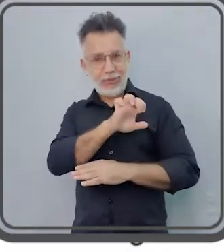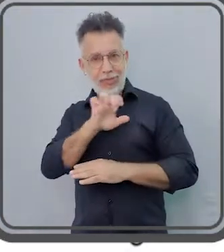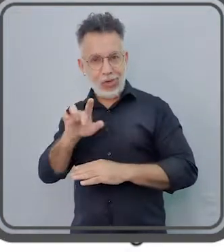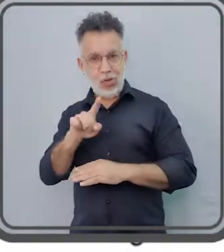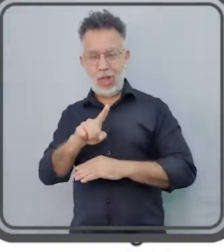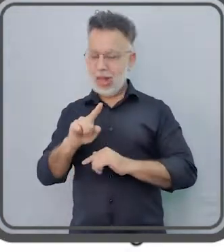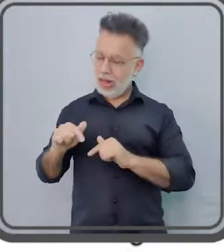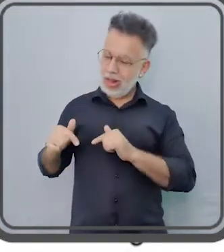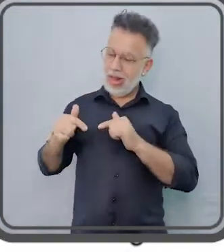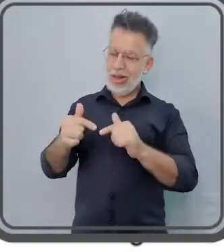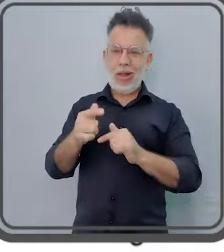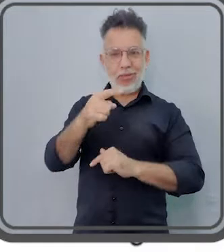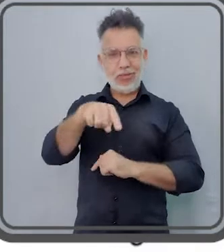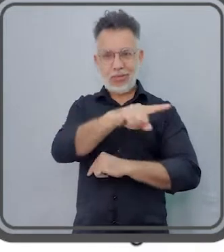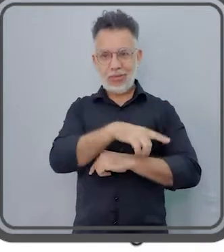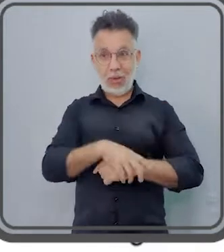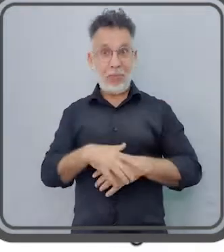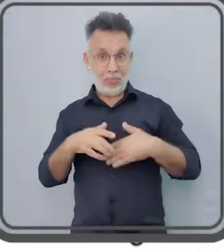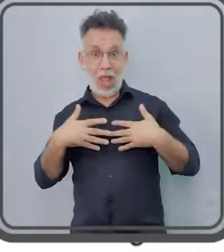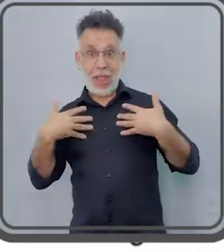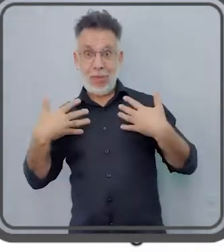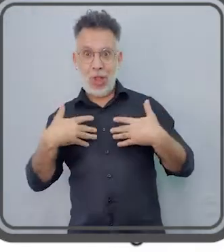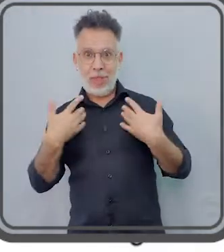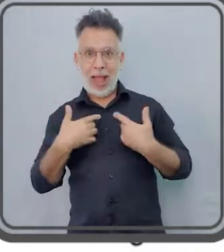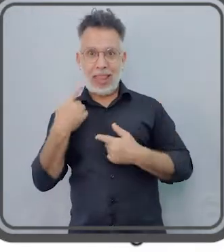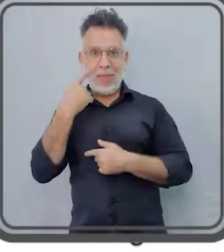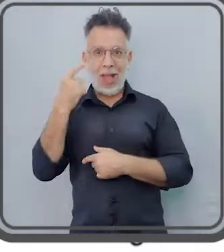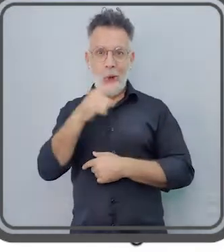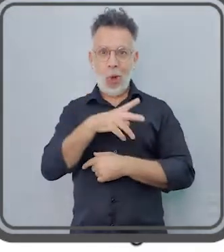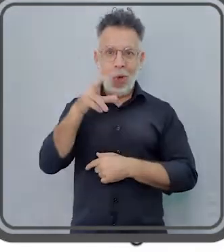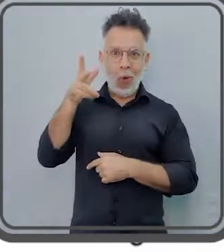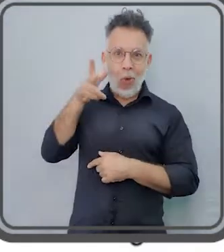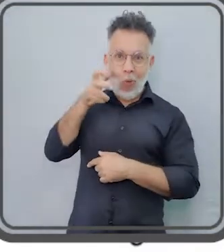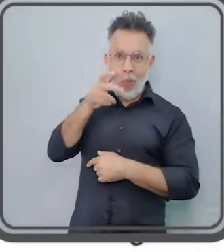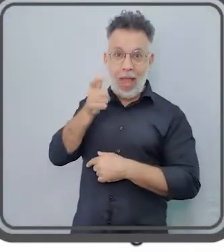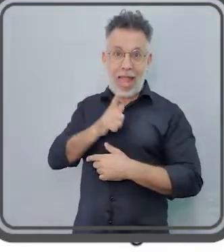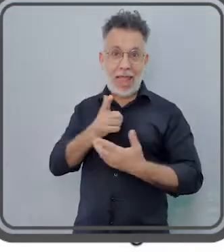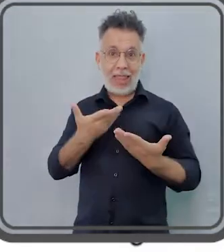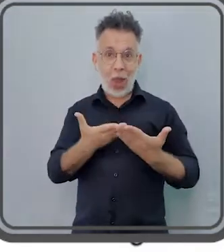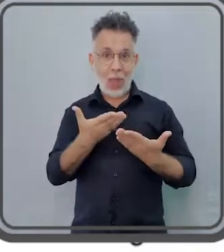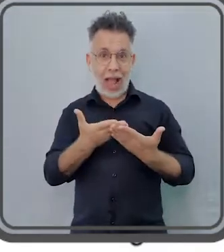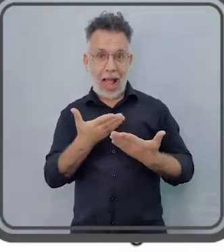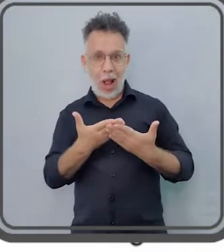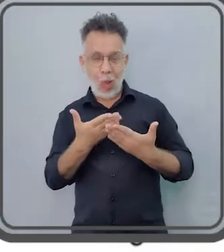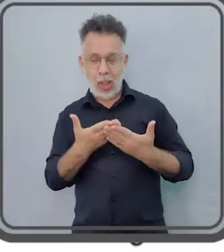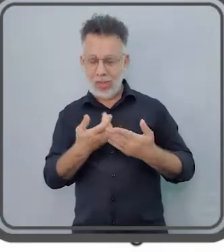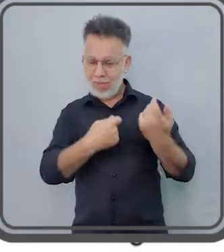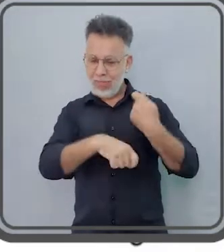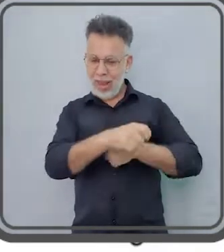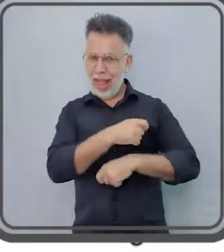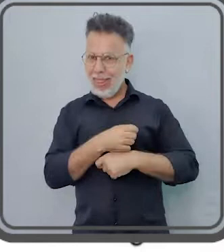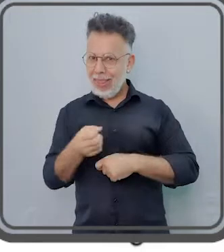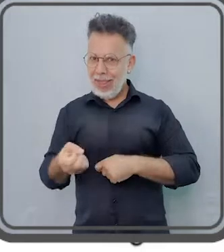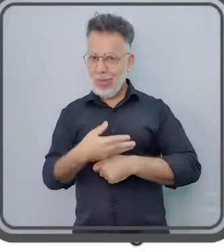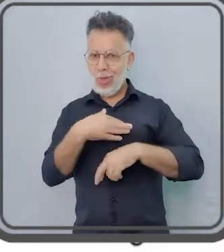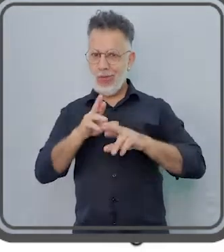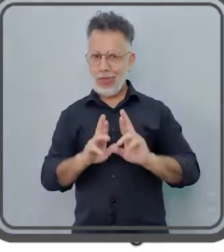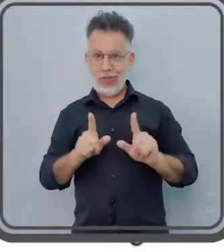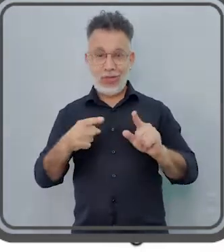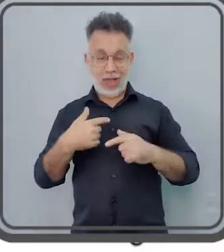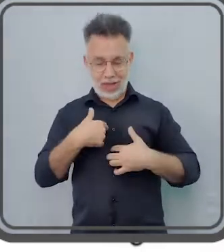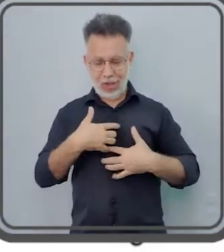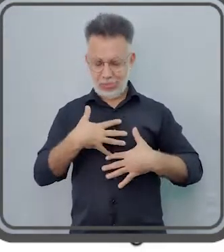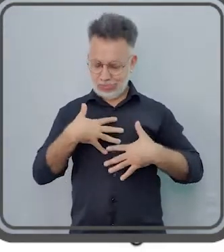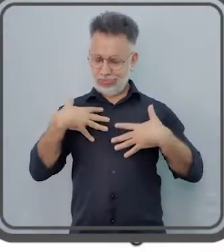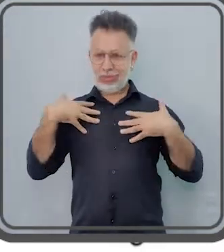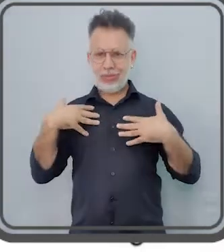vocês. Bacana, estou animada para te ouvir. É, quero, enfim, ter uma aula desse mercado. Esse mercado é novo para mim. Sou